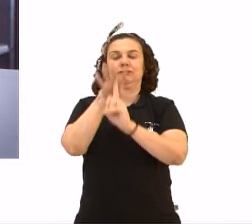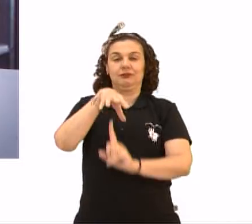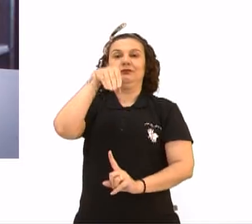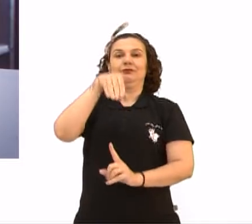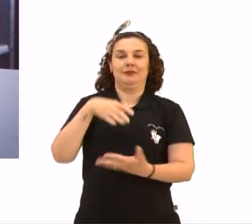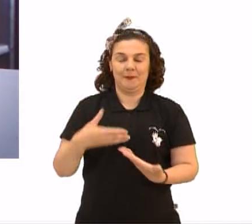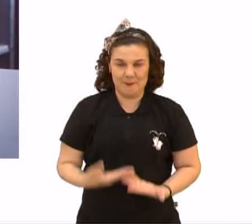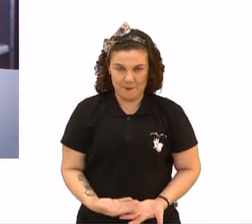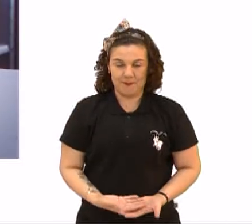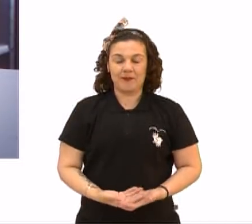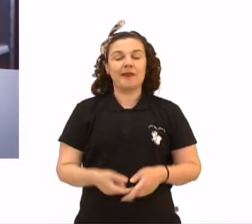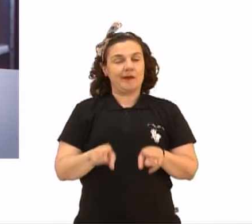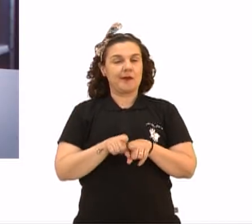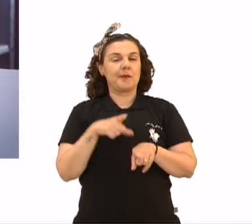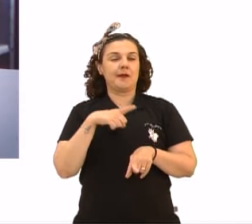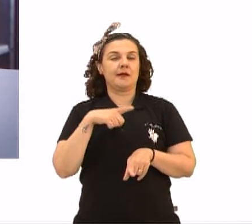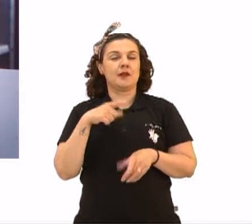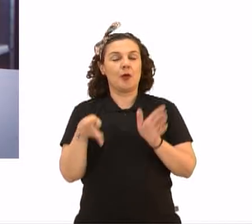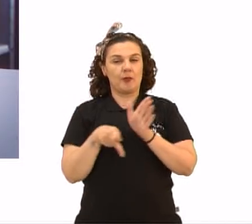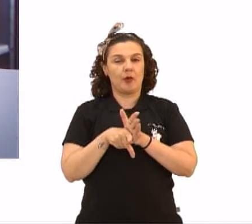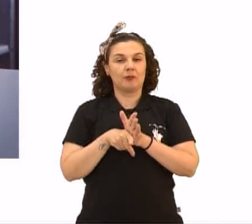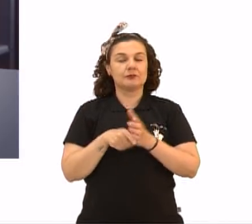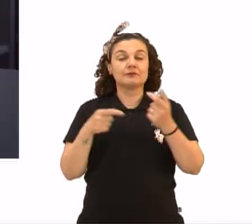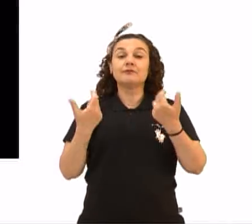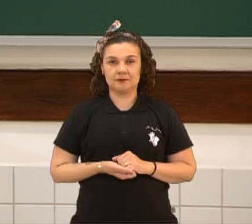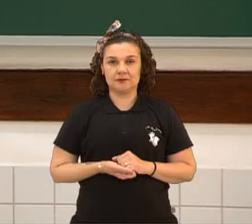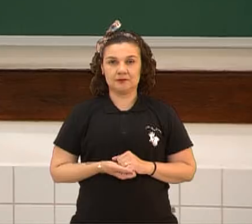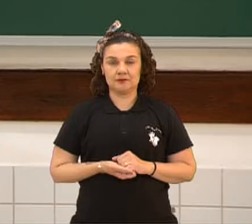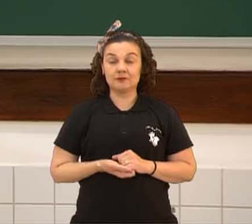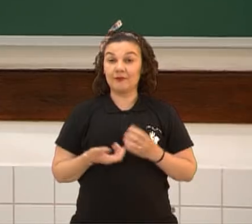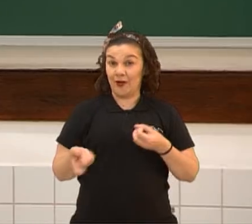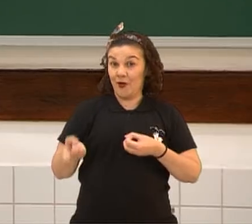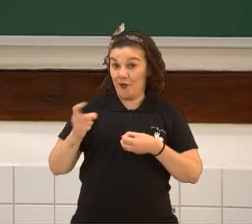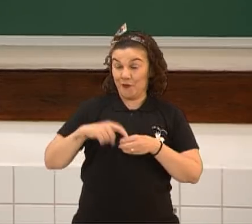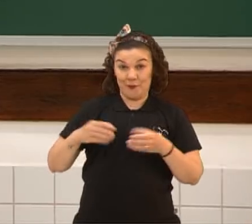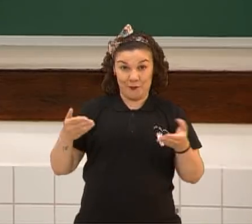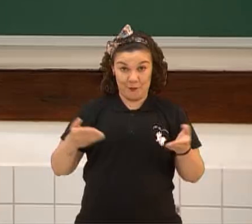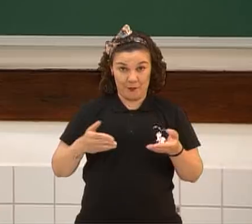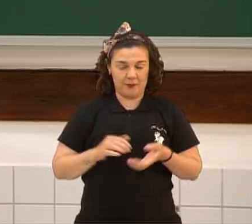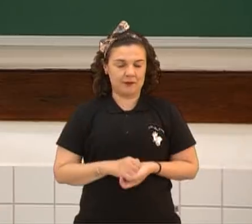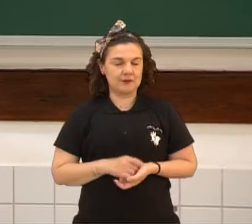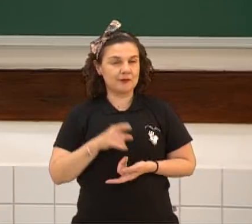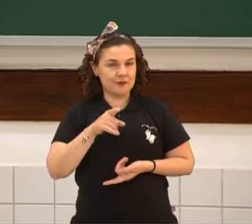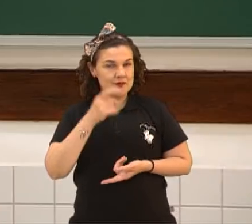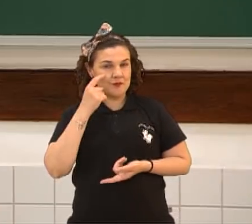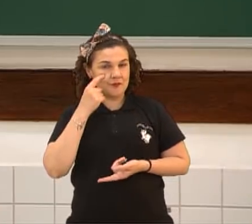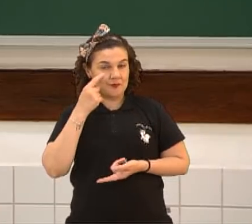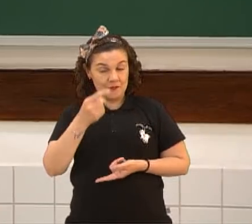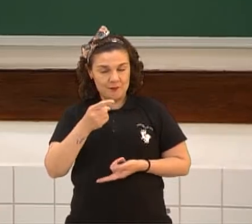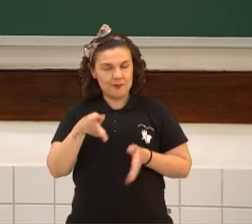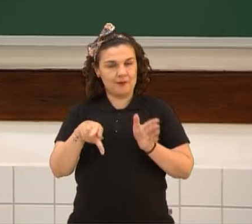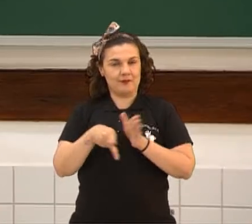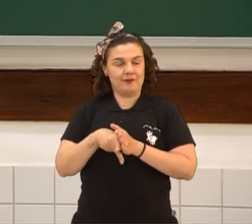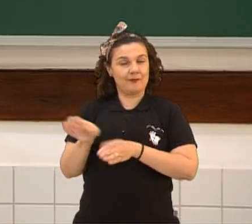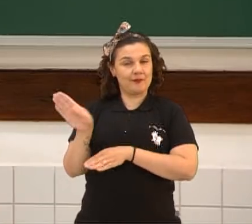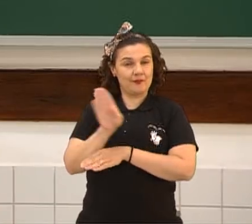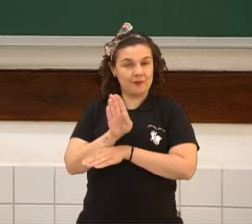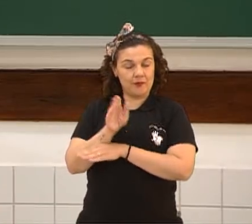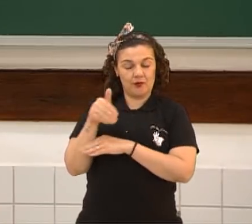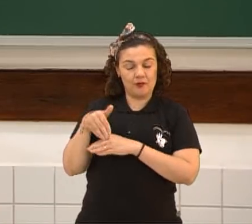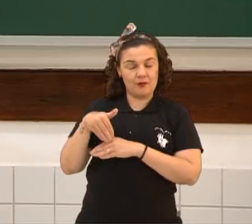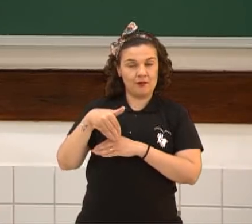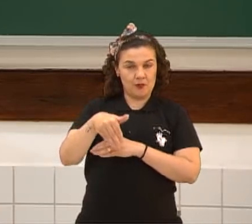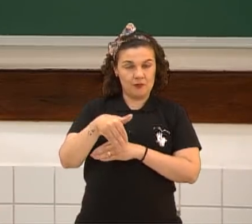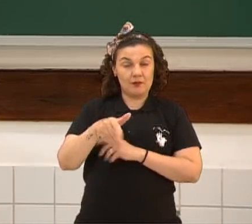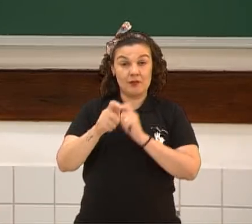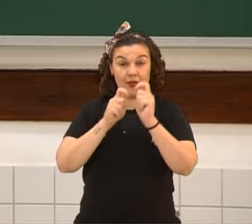então ele também tem algumas questões relacionadas à capacidade física. Retornamos então, galera, vocês acompanharam mais um vídeo, né, dando continuidade